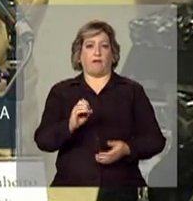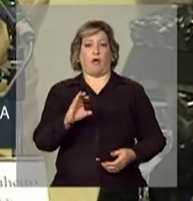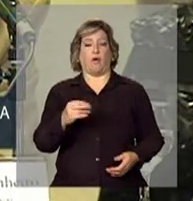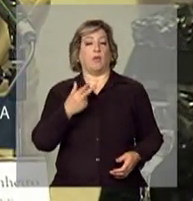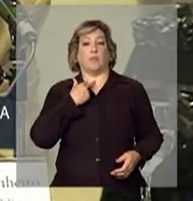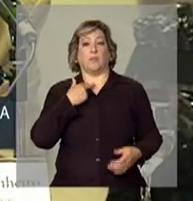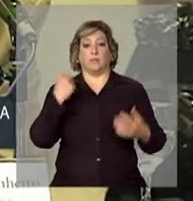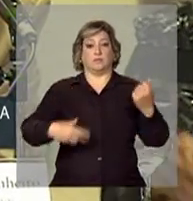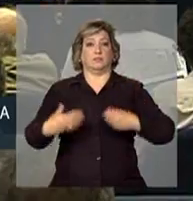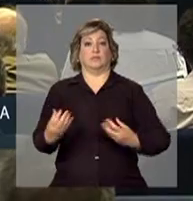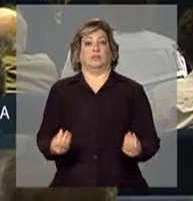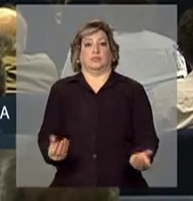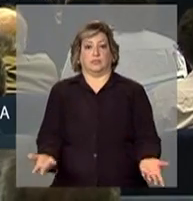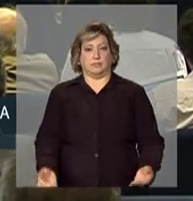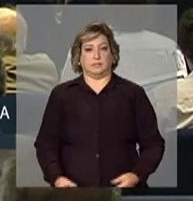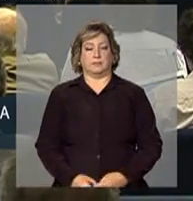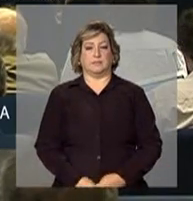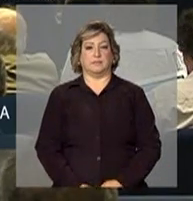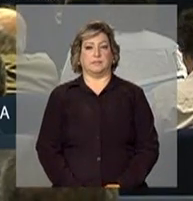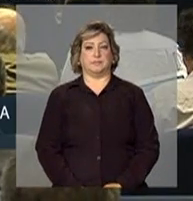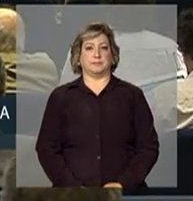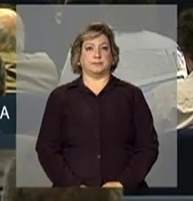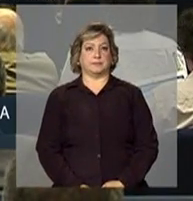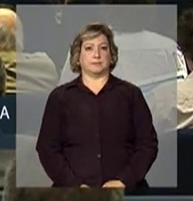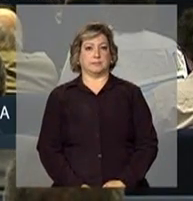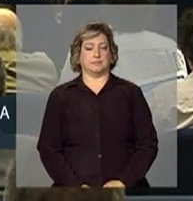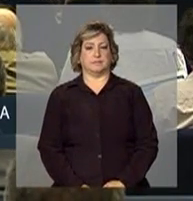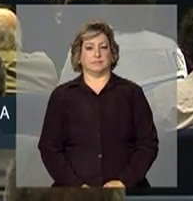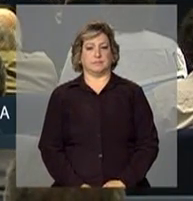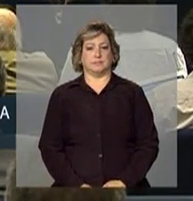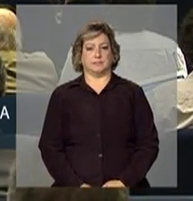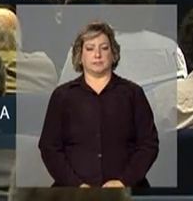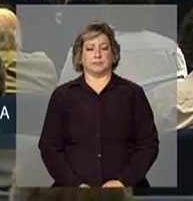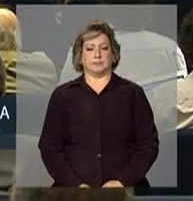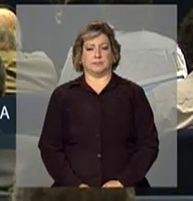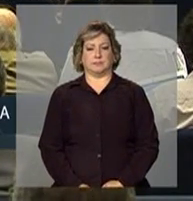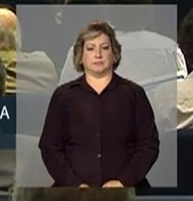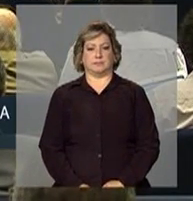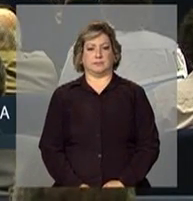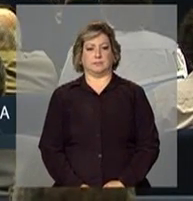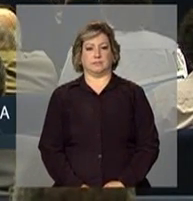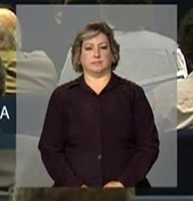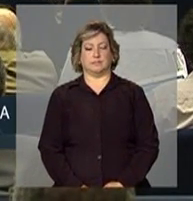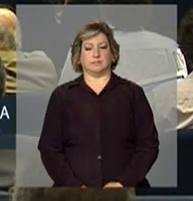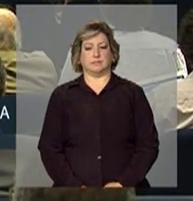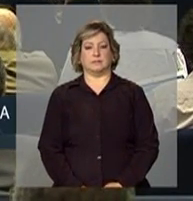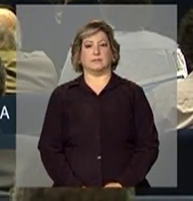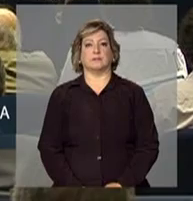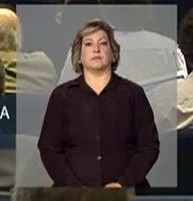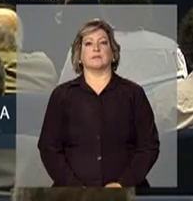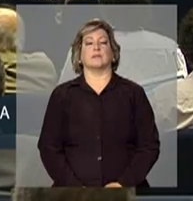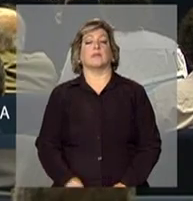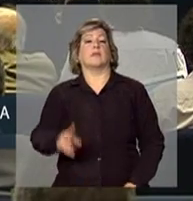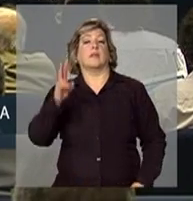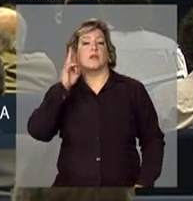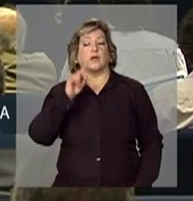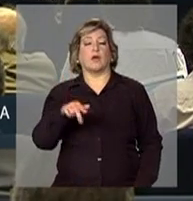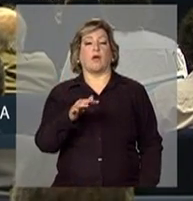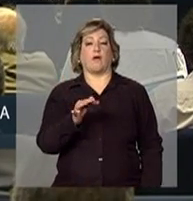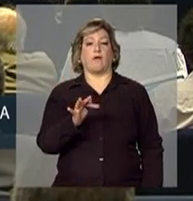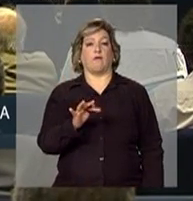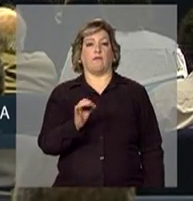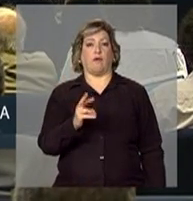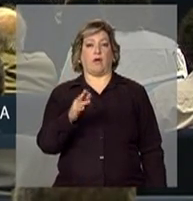condição de responder durante muito tempo. Rita, não, você. É muito rápido. Acho que na questão das Forças